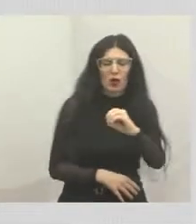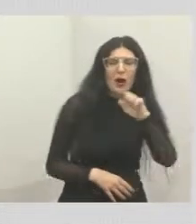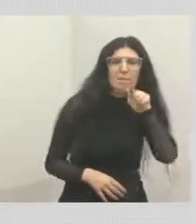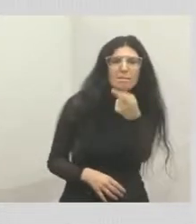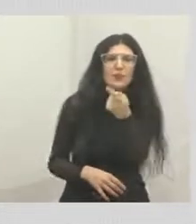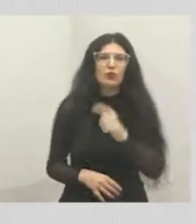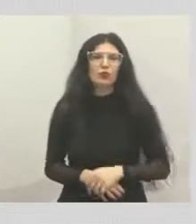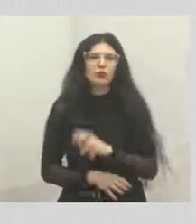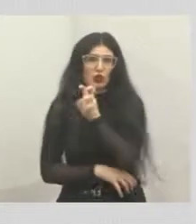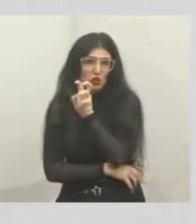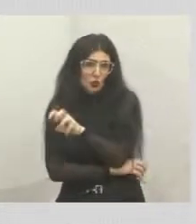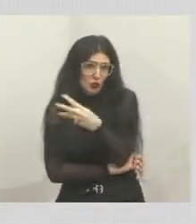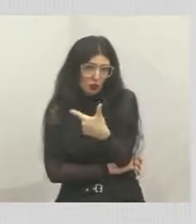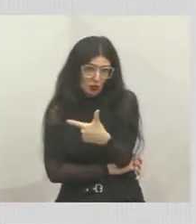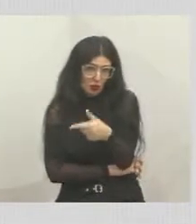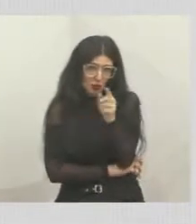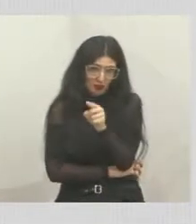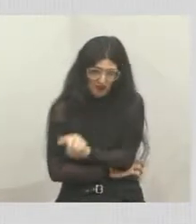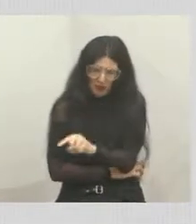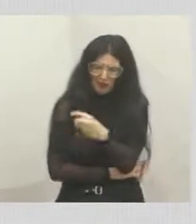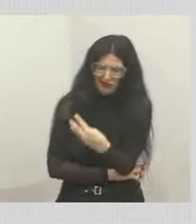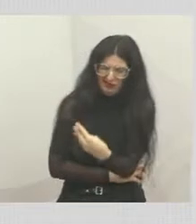89.440.000, chegando ao percentual de